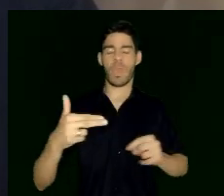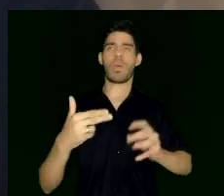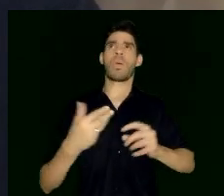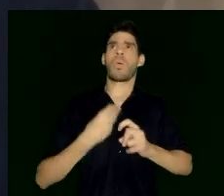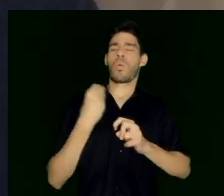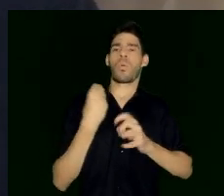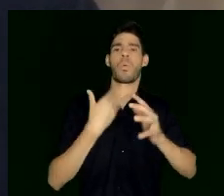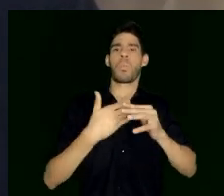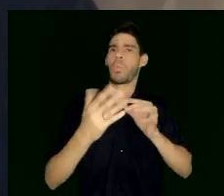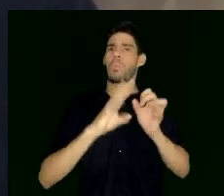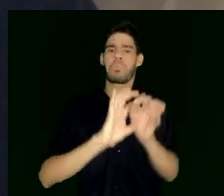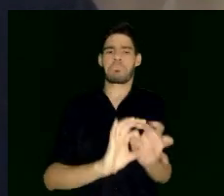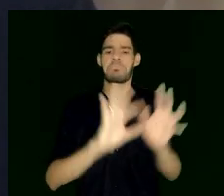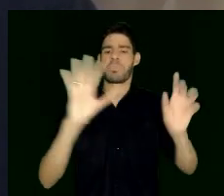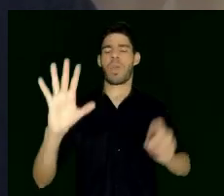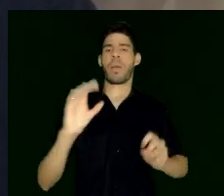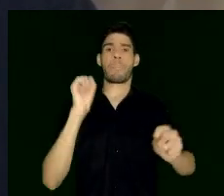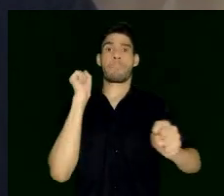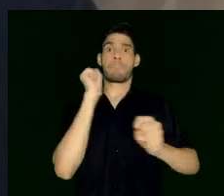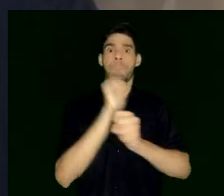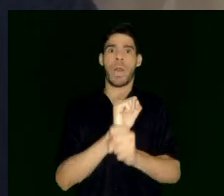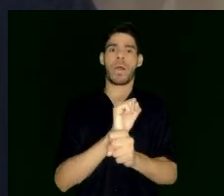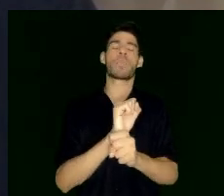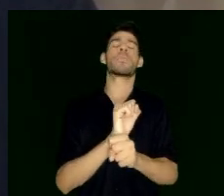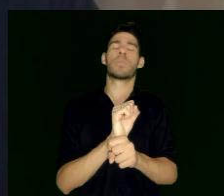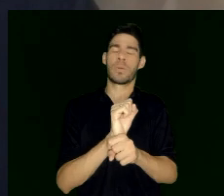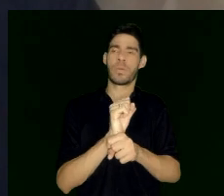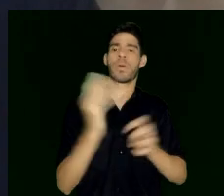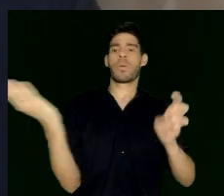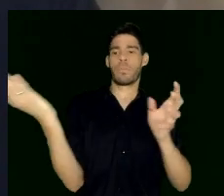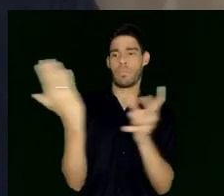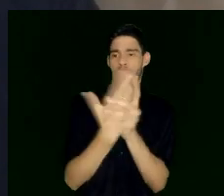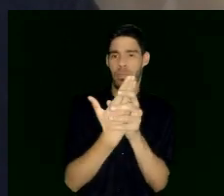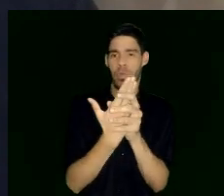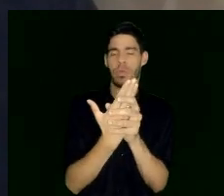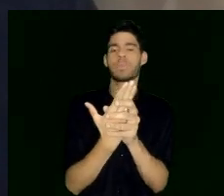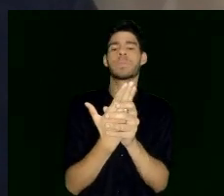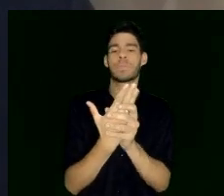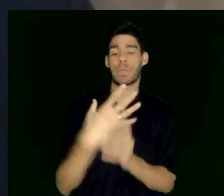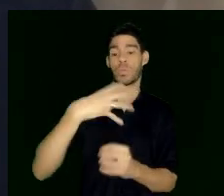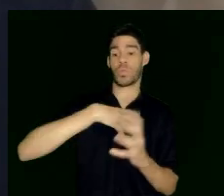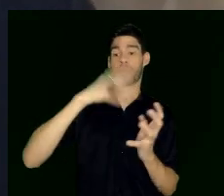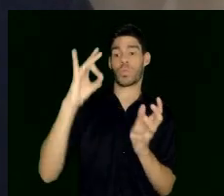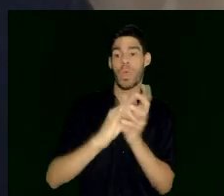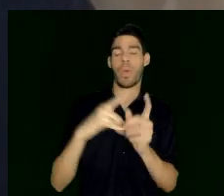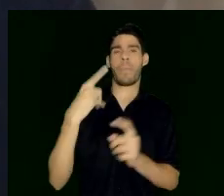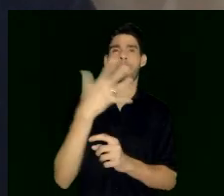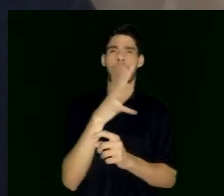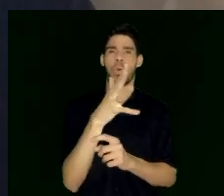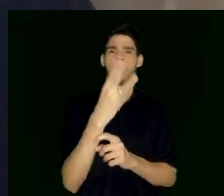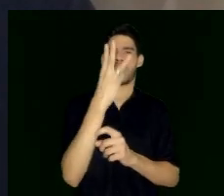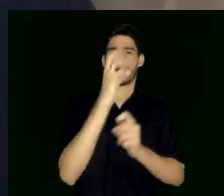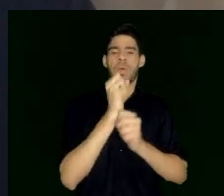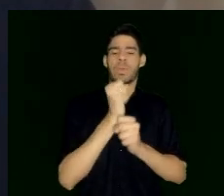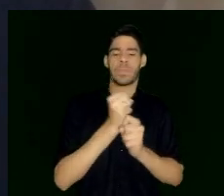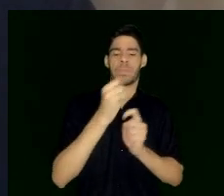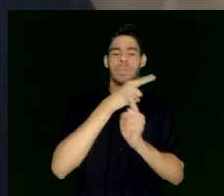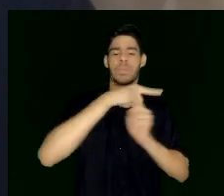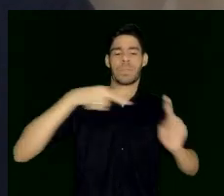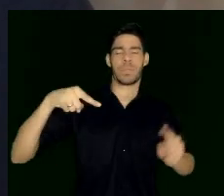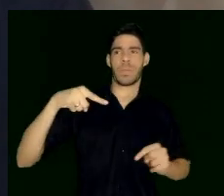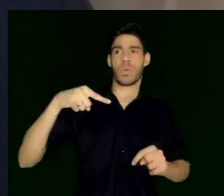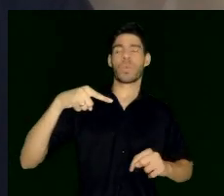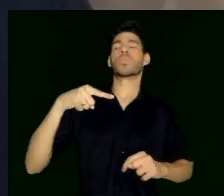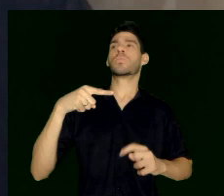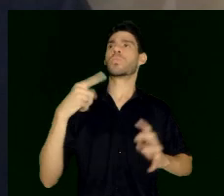recursos de uma forma indiscriminada que gerou a paralisação desses processos, no caso concreto, por aproximadamente 3 anos e meio,